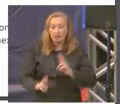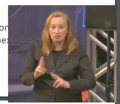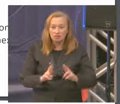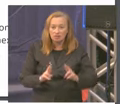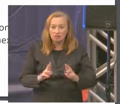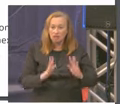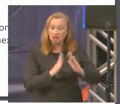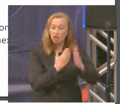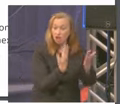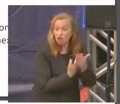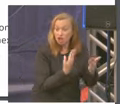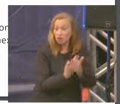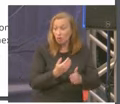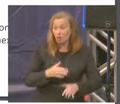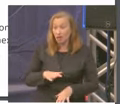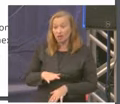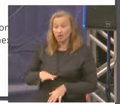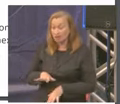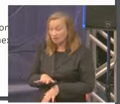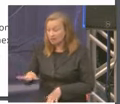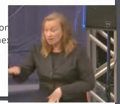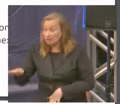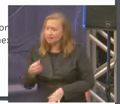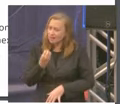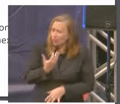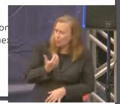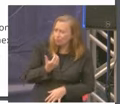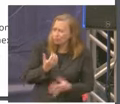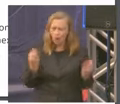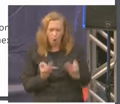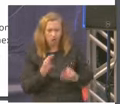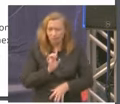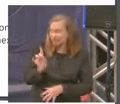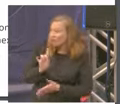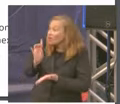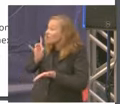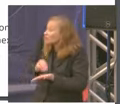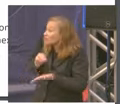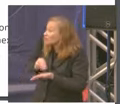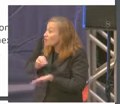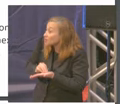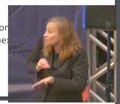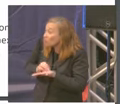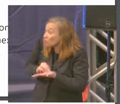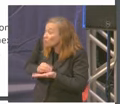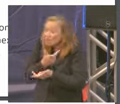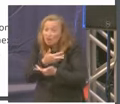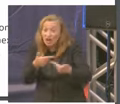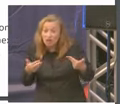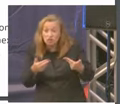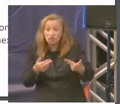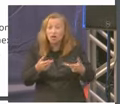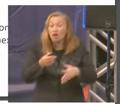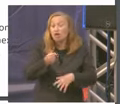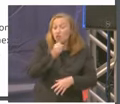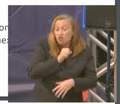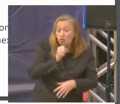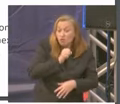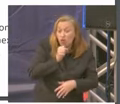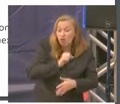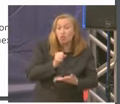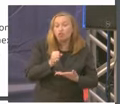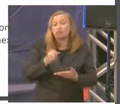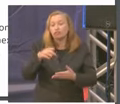comunidade-escola. Tá bom, mas não está ótimo. Faltou o lifelong learning, faltou o idoso, faltou o aprendizado ao